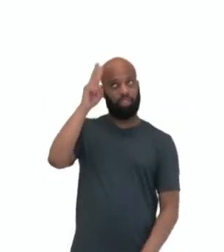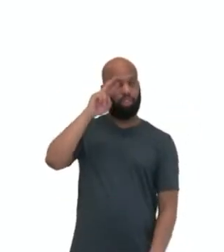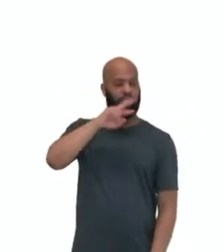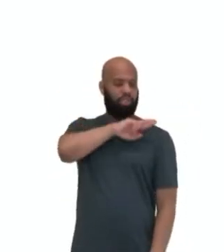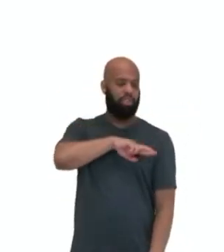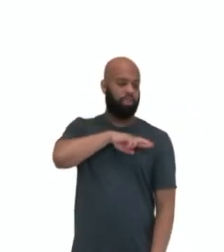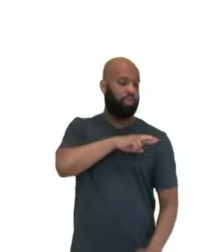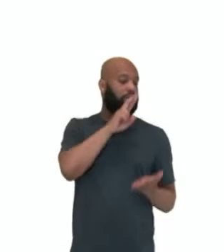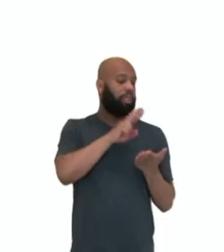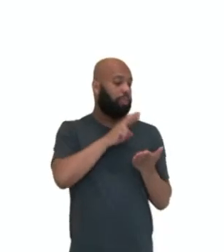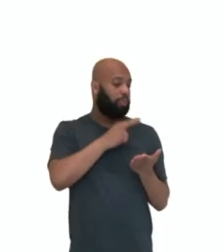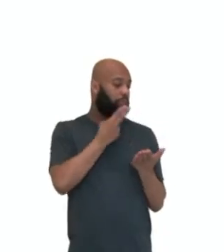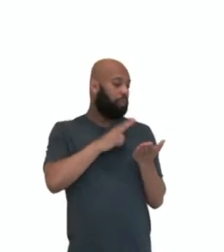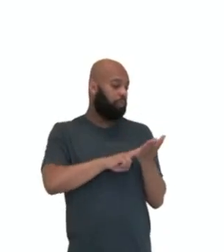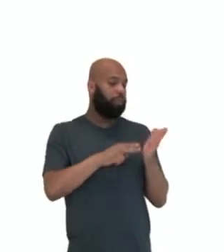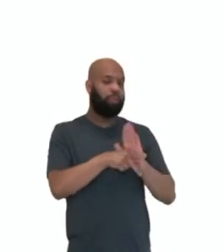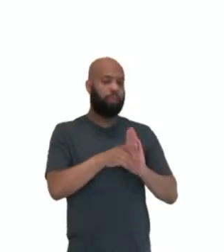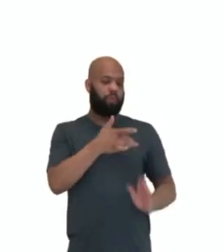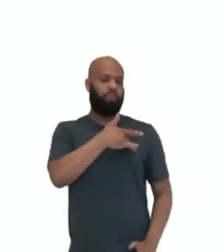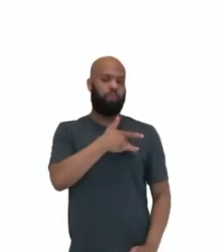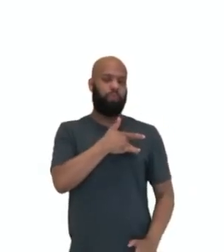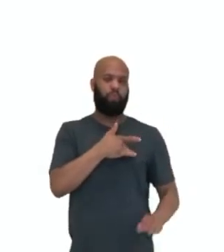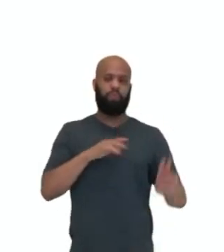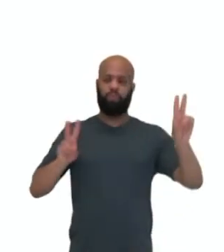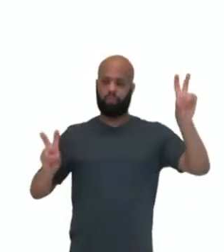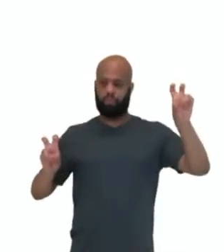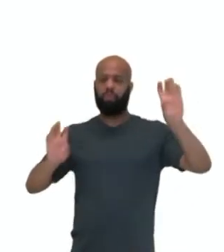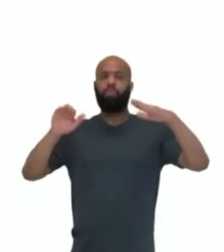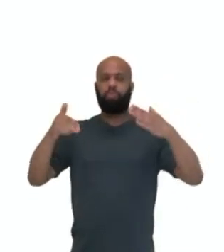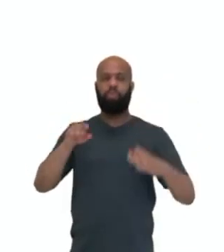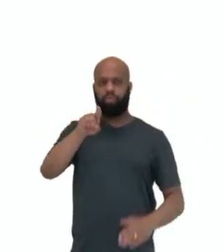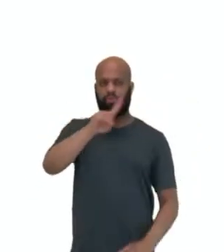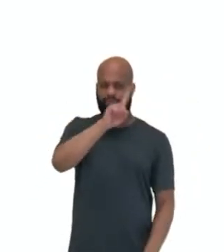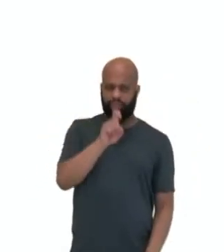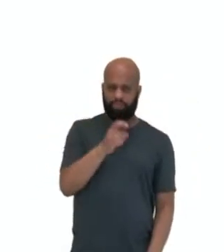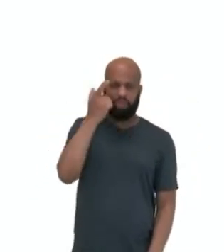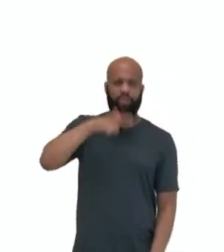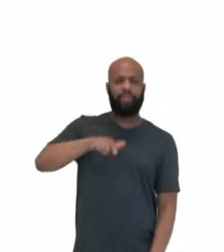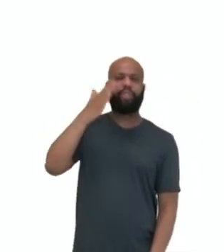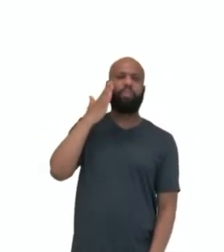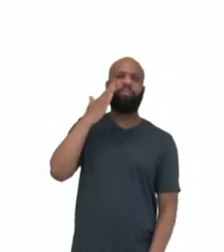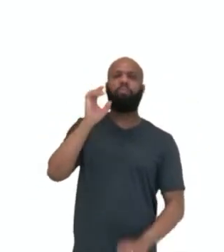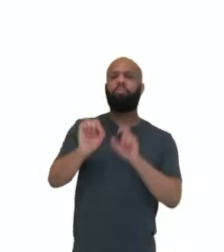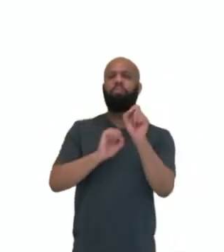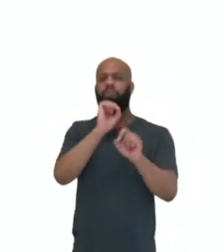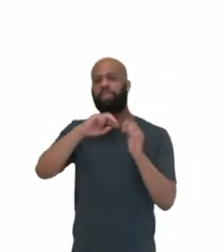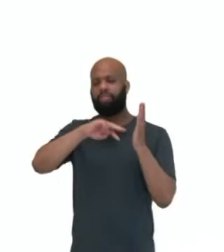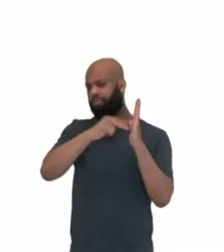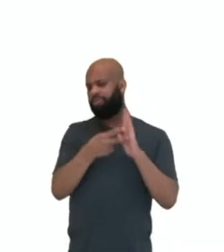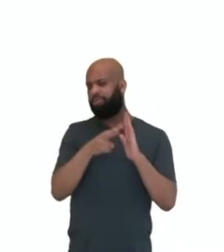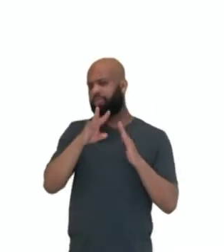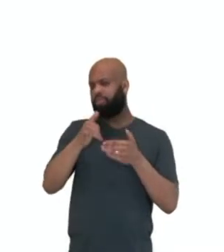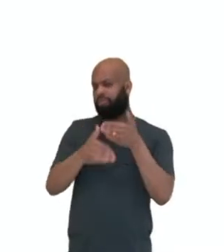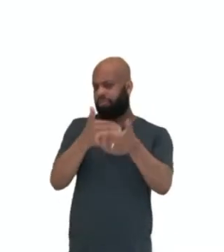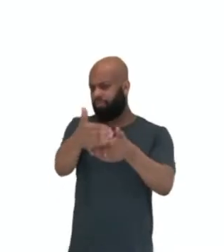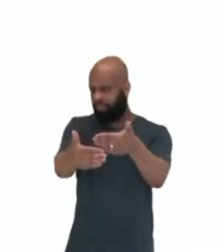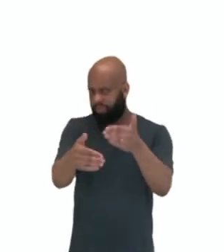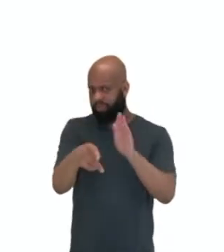de apaixonados. Fecha aspas. Será que você consegue ter ideia do que será tratado nessa